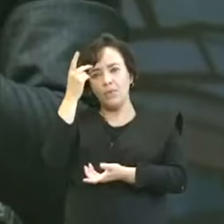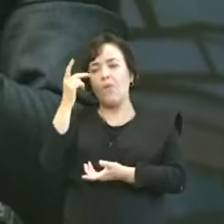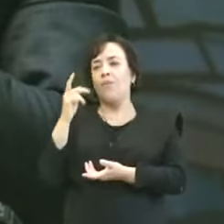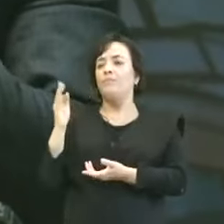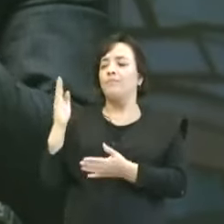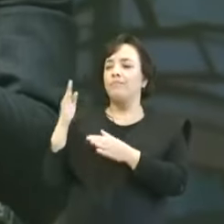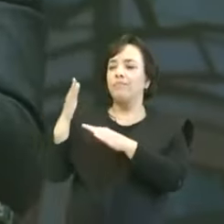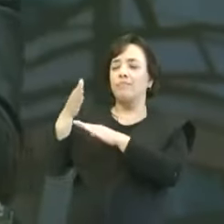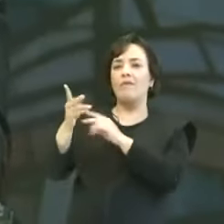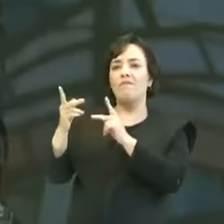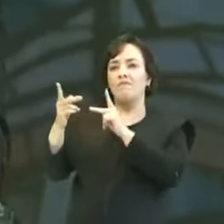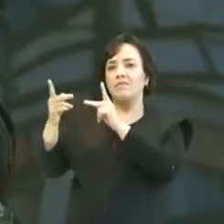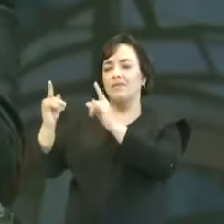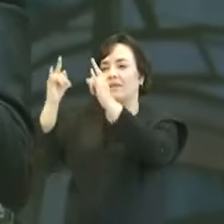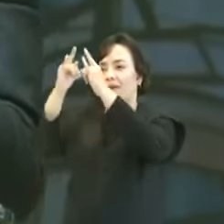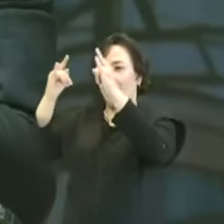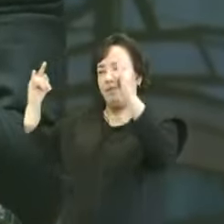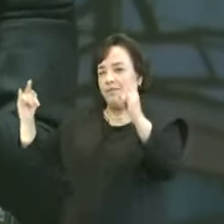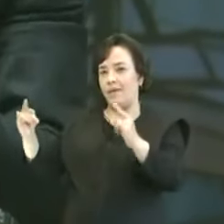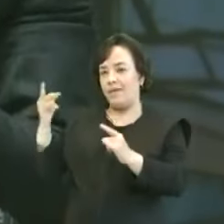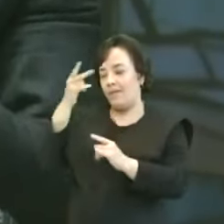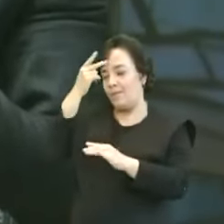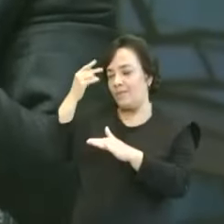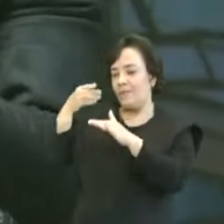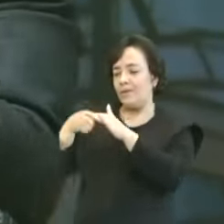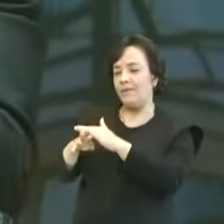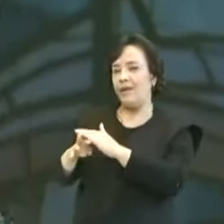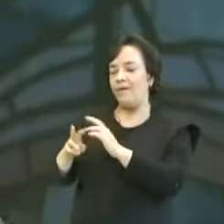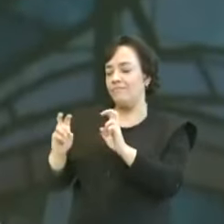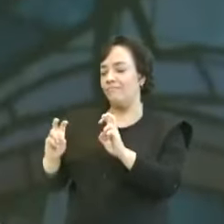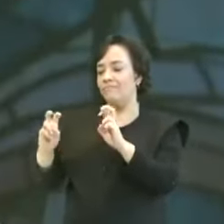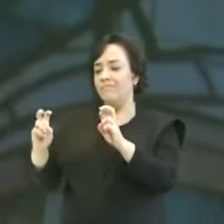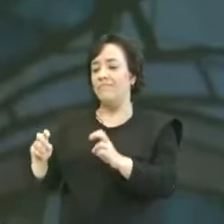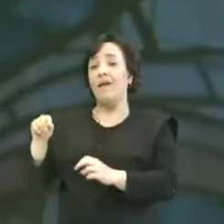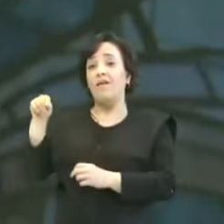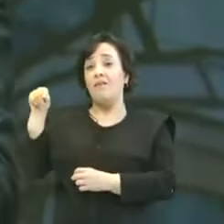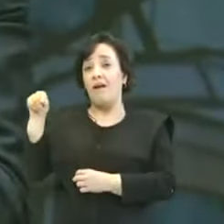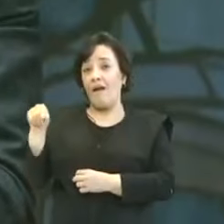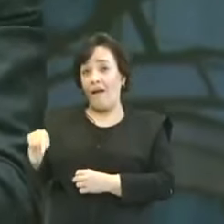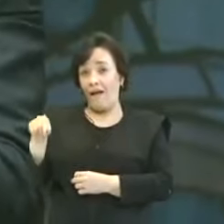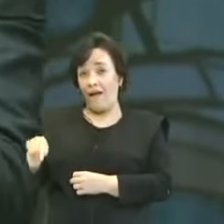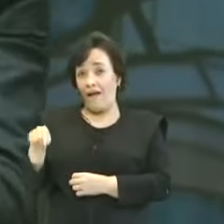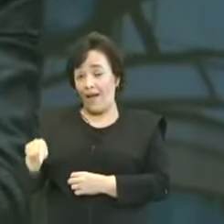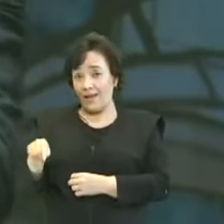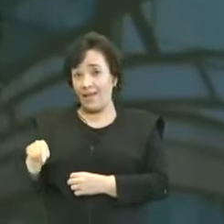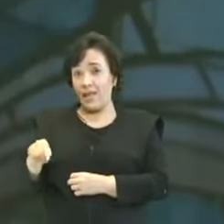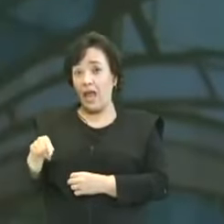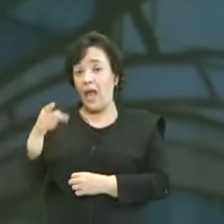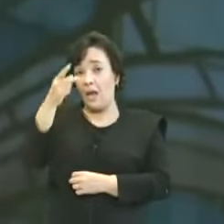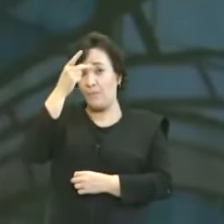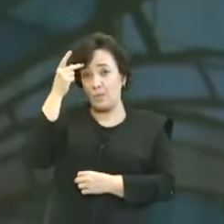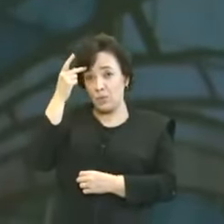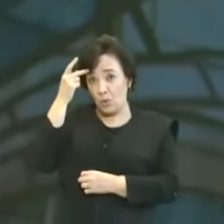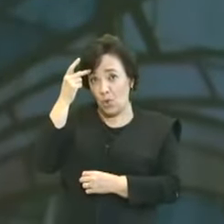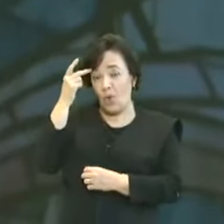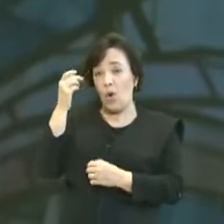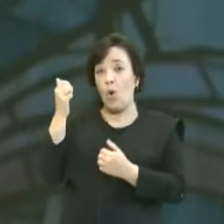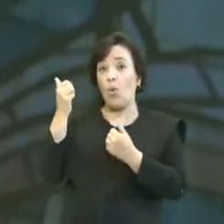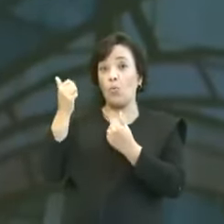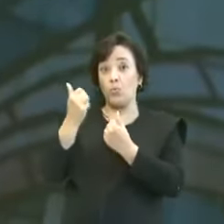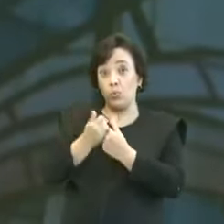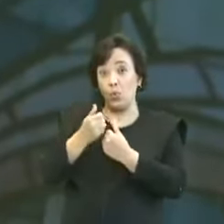tenda, enquanto ela estivesse ali naquele lugar, era a responsabilidade do anfitrião, do dono da tenda,